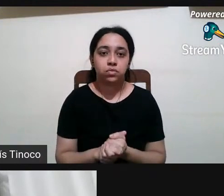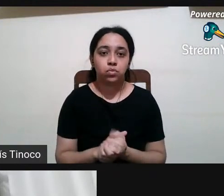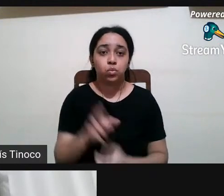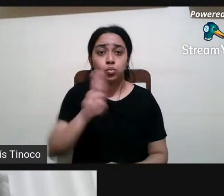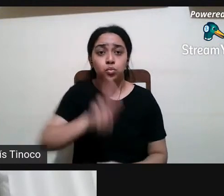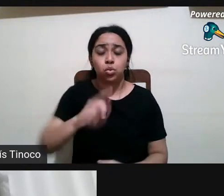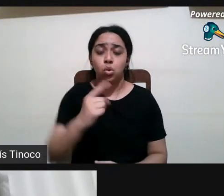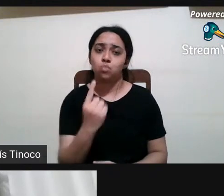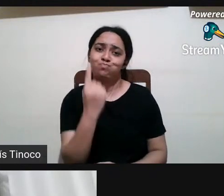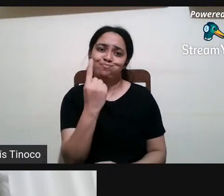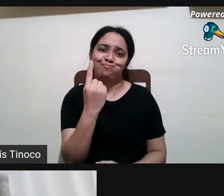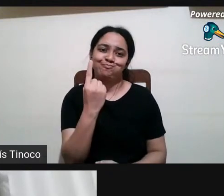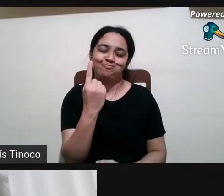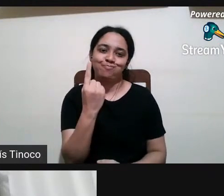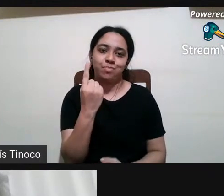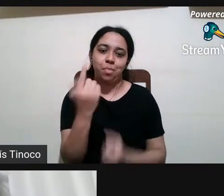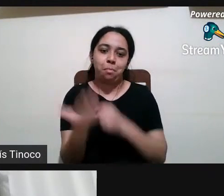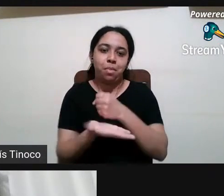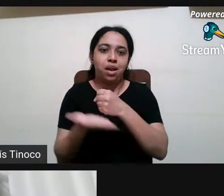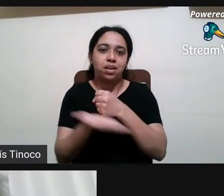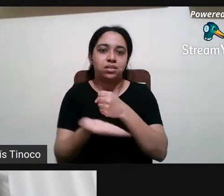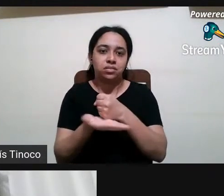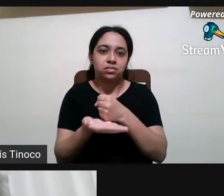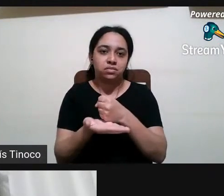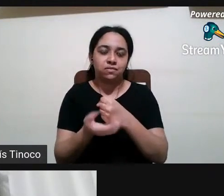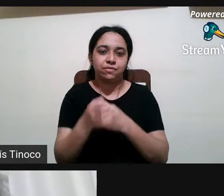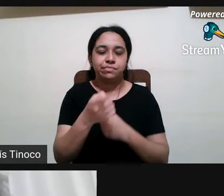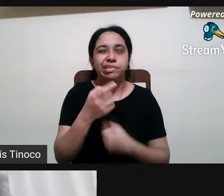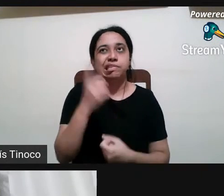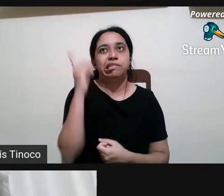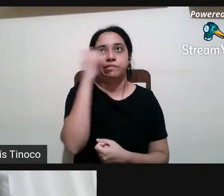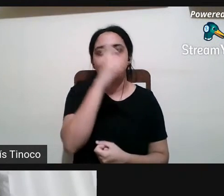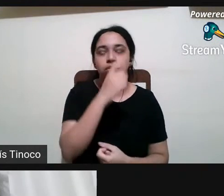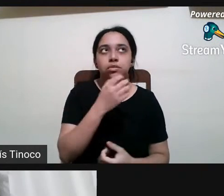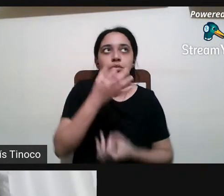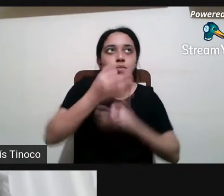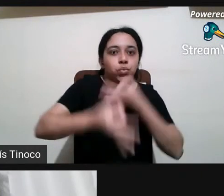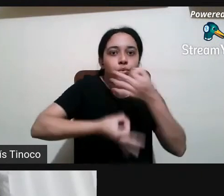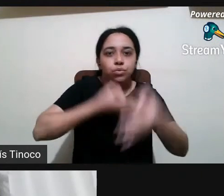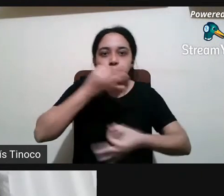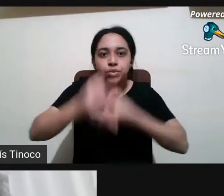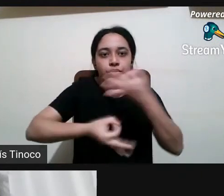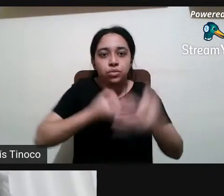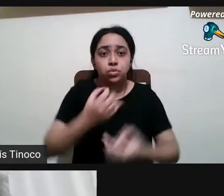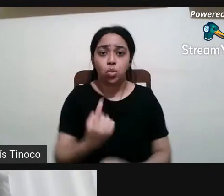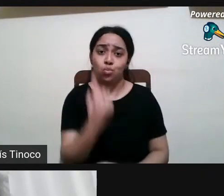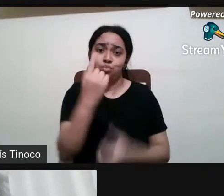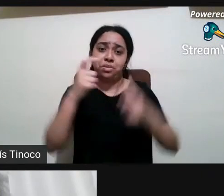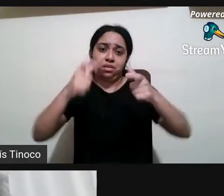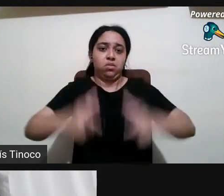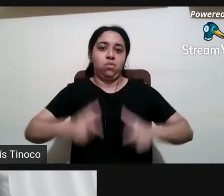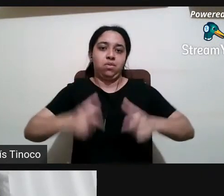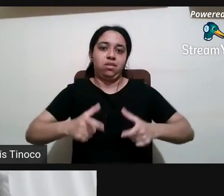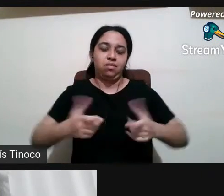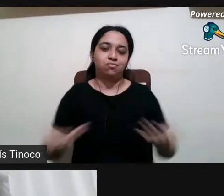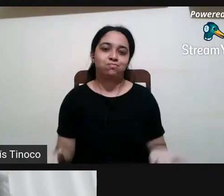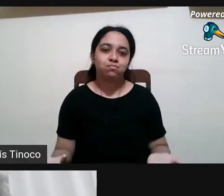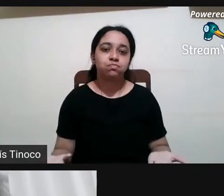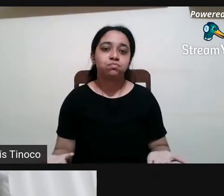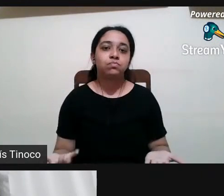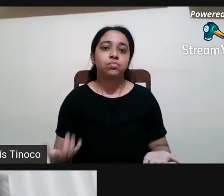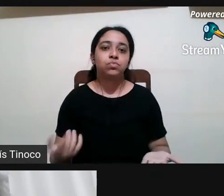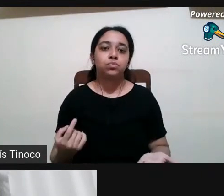um ponto. Então, é muito difícil você fazer inferências nesse sentido quando você tem uma área só. né? Então, a gente está